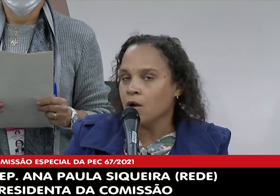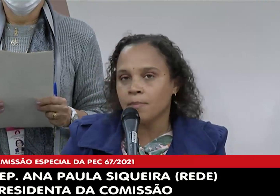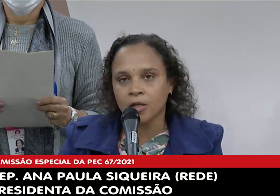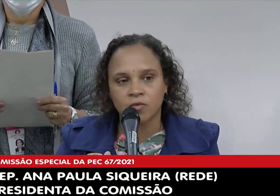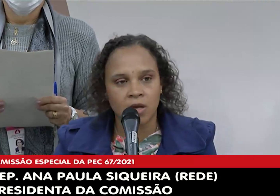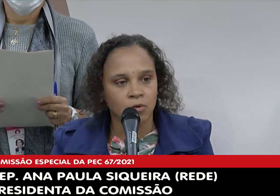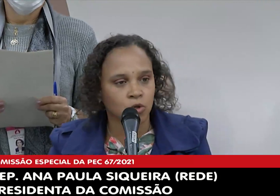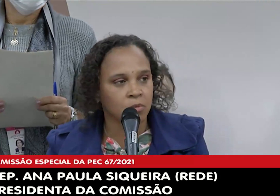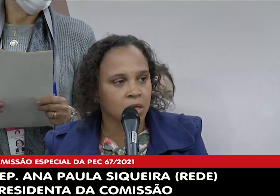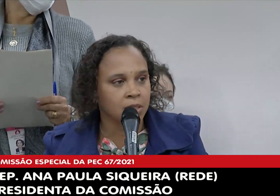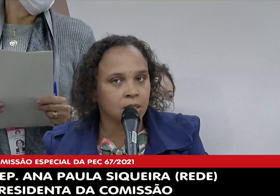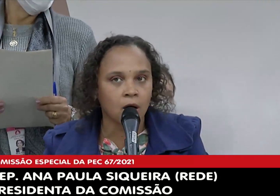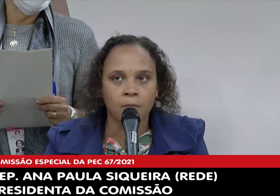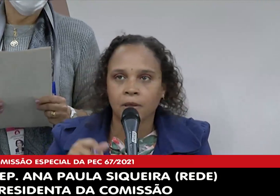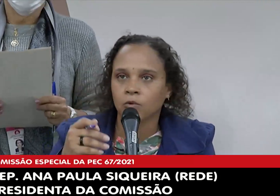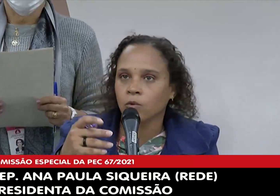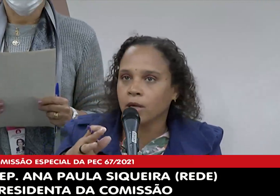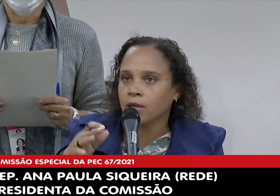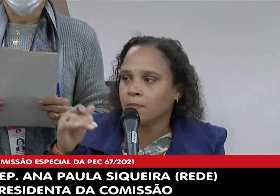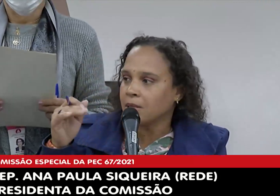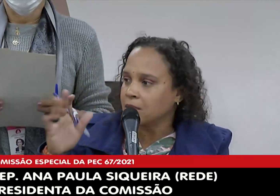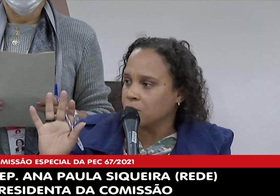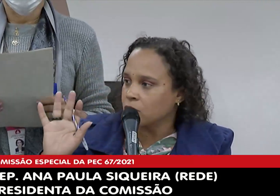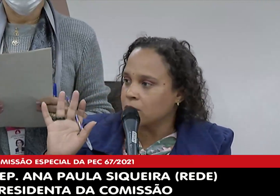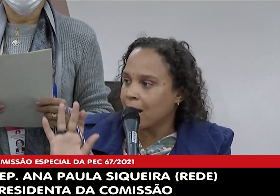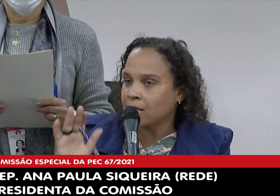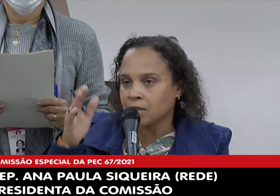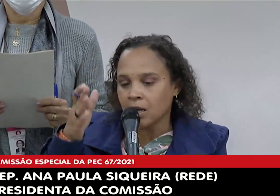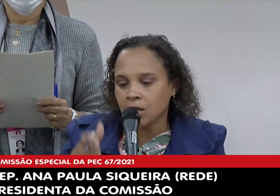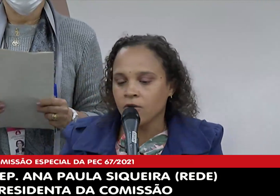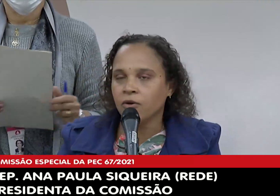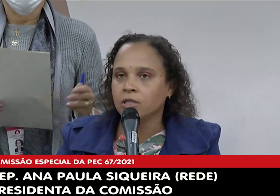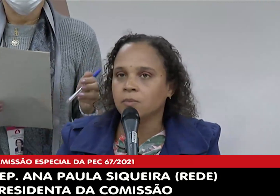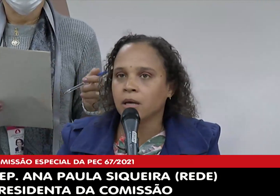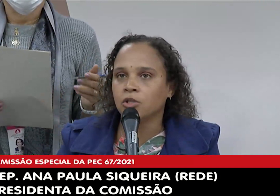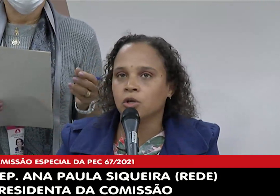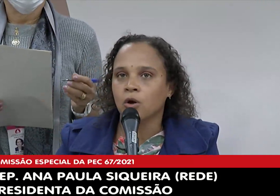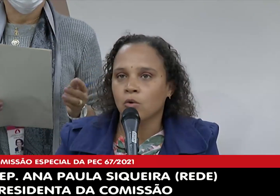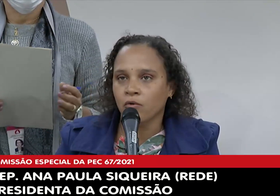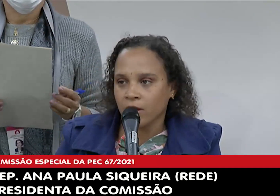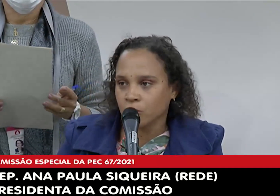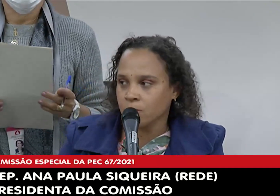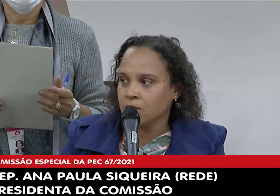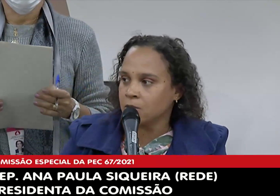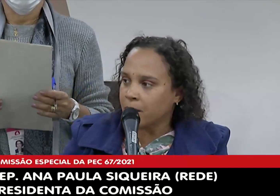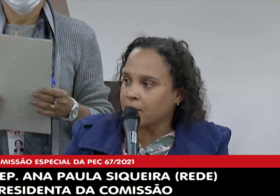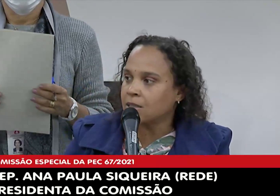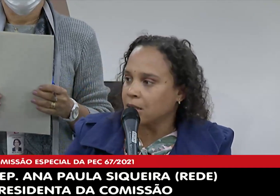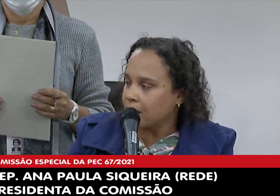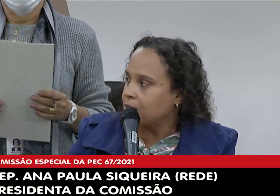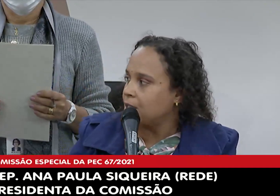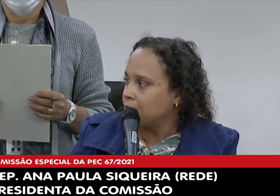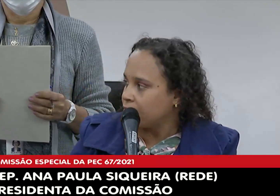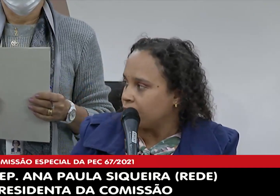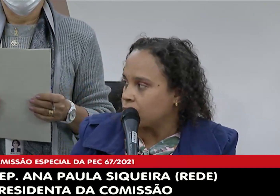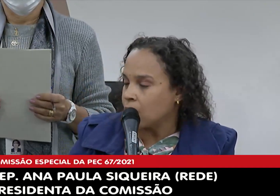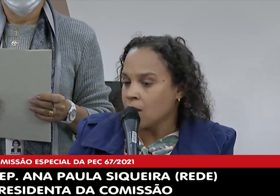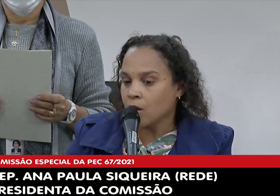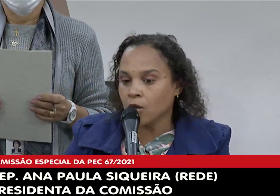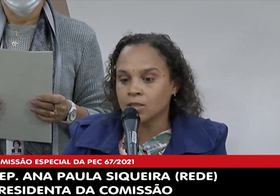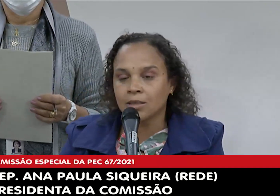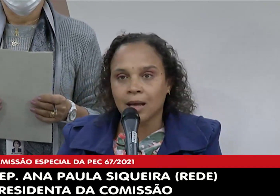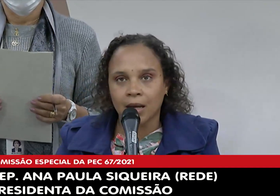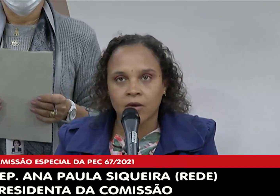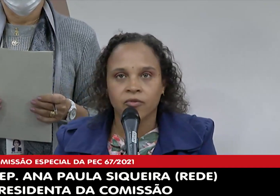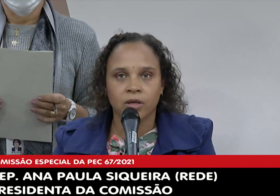apresentado pelos veículos de comunicação pelo Twitter pelas redes sociais que infelizmente o governo de Minas presta esse desserviço